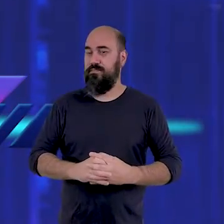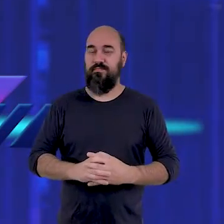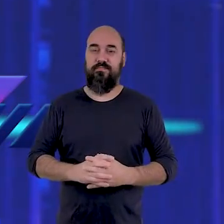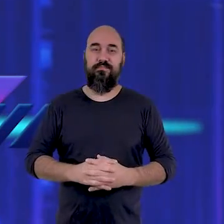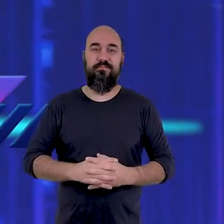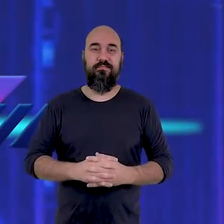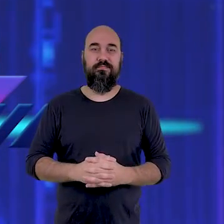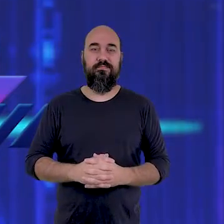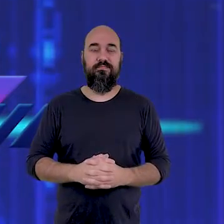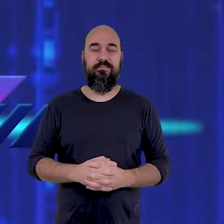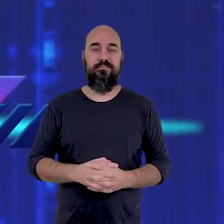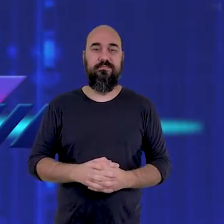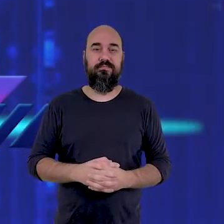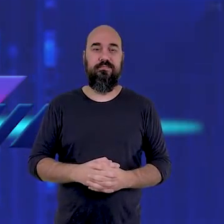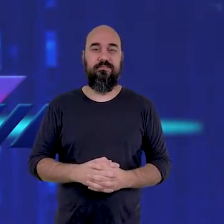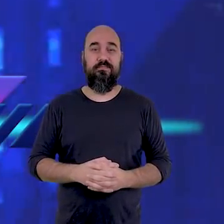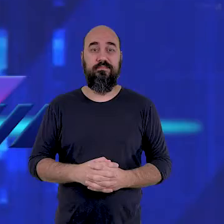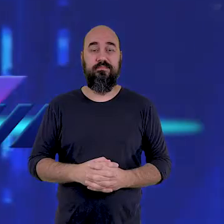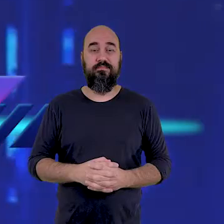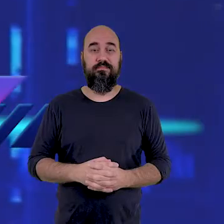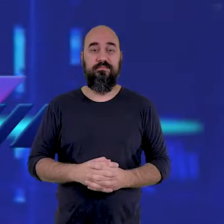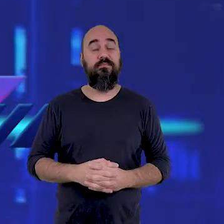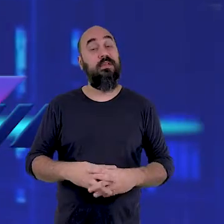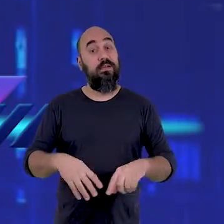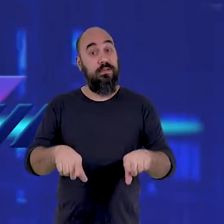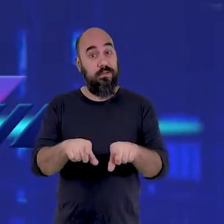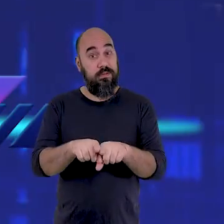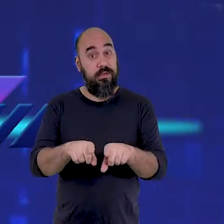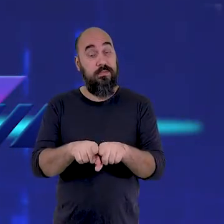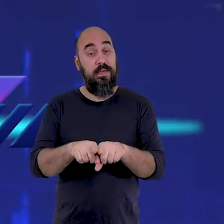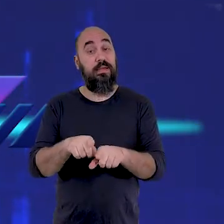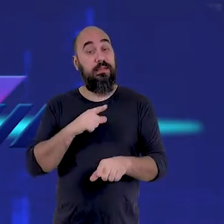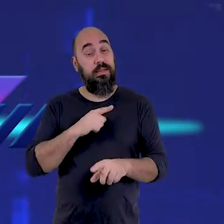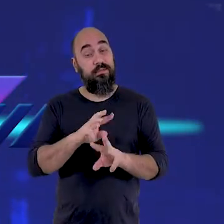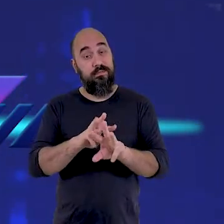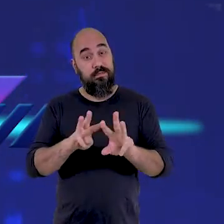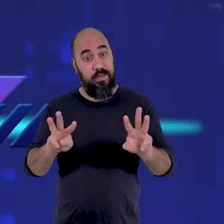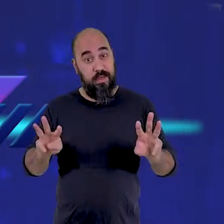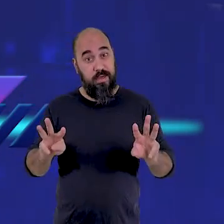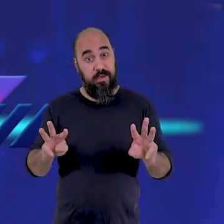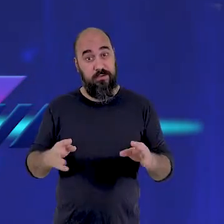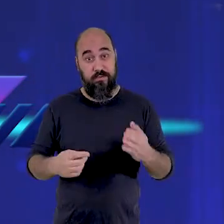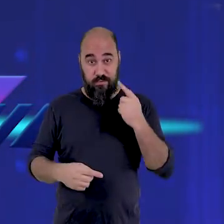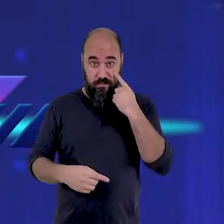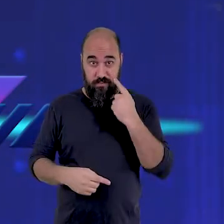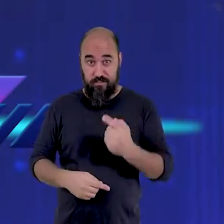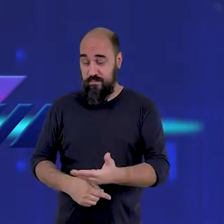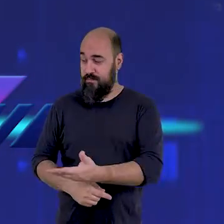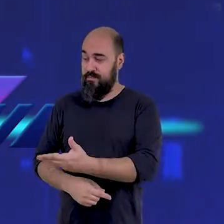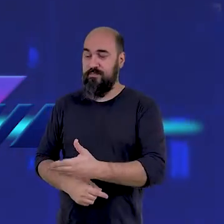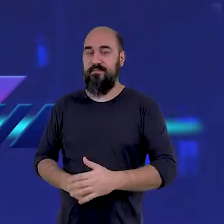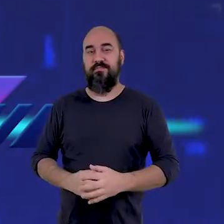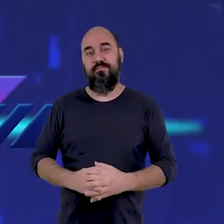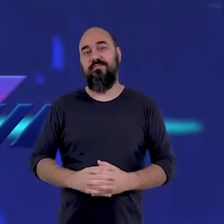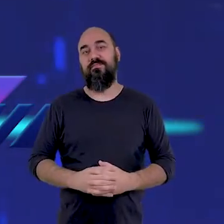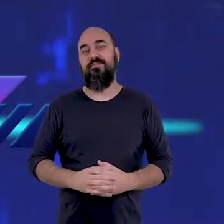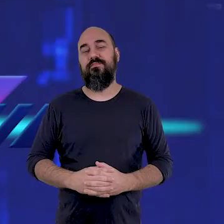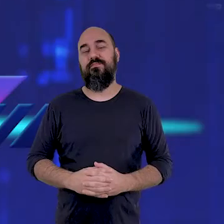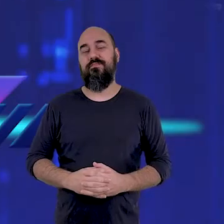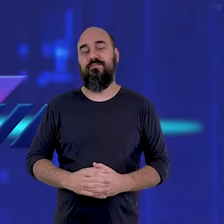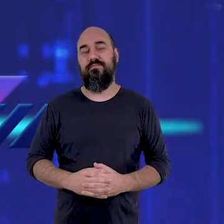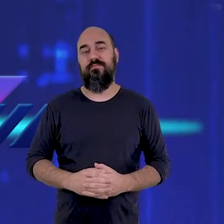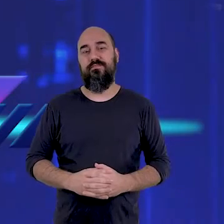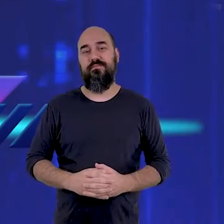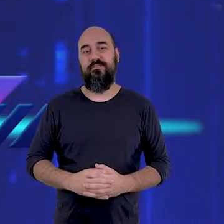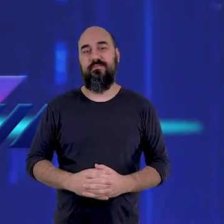27 31 21. Ou também você pode ir diretamente no nosso site biblia.com.br e lá vai fazer um